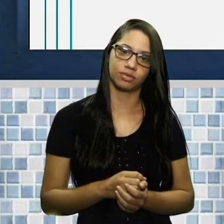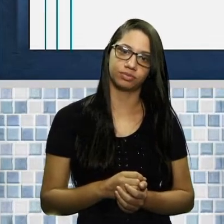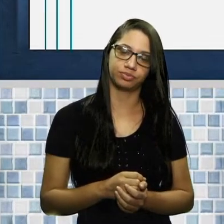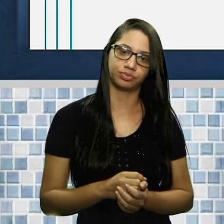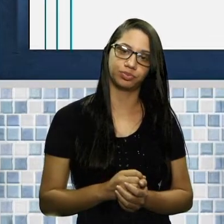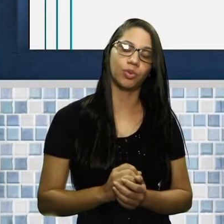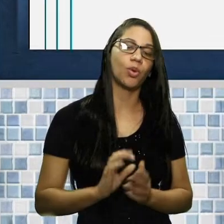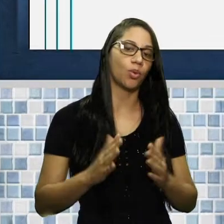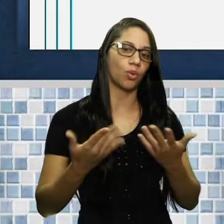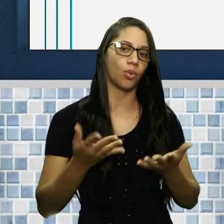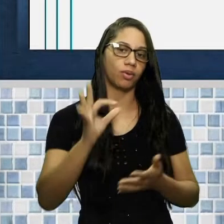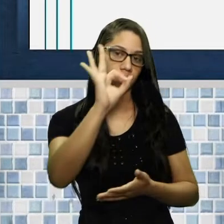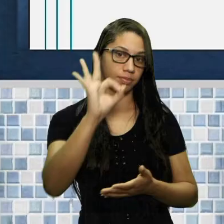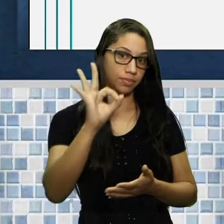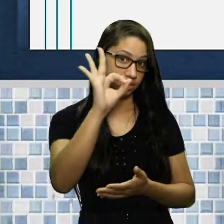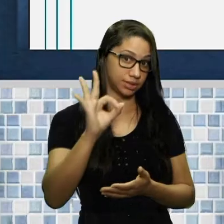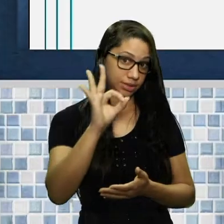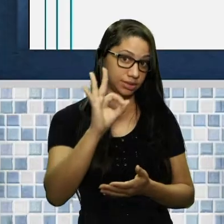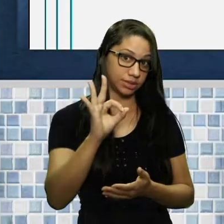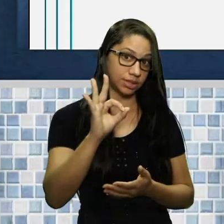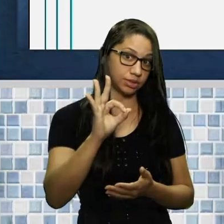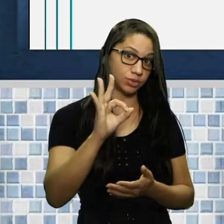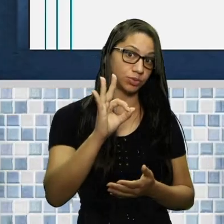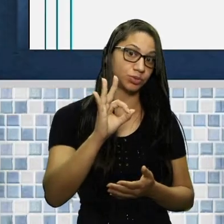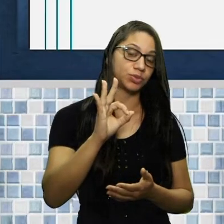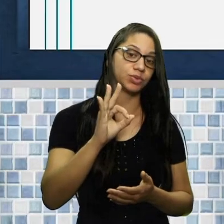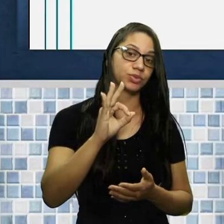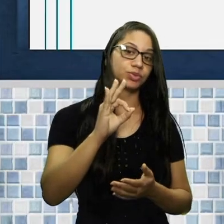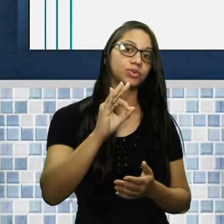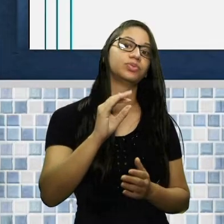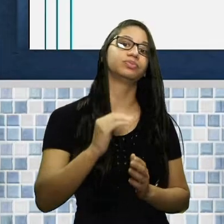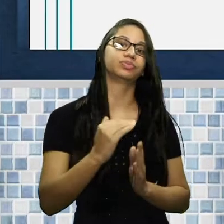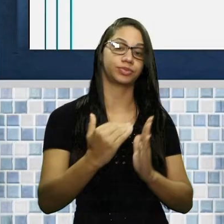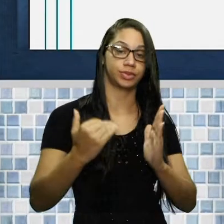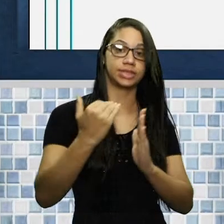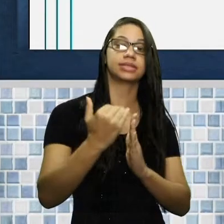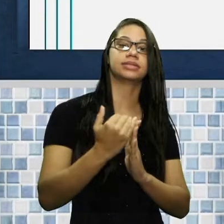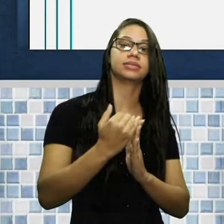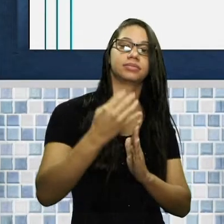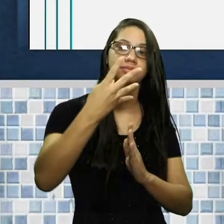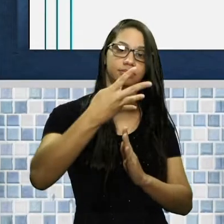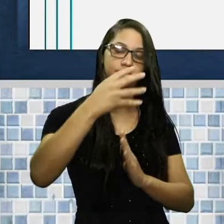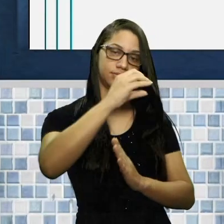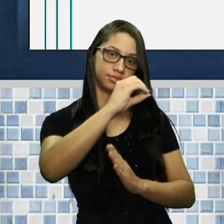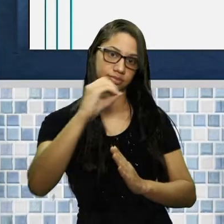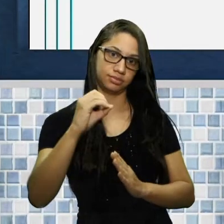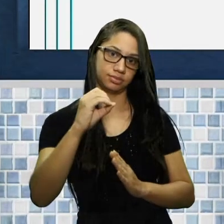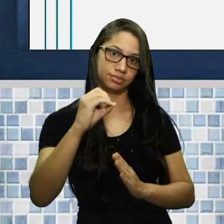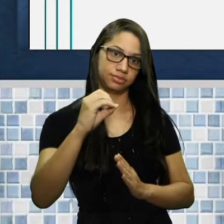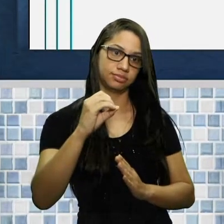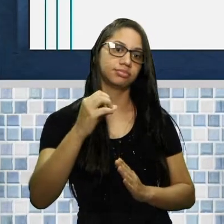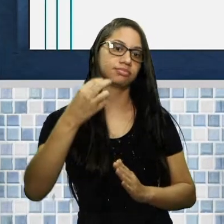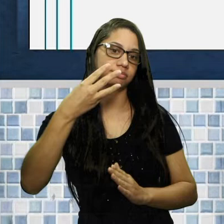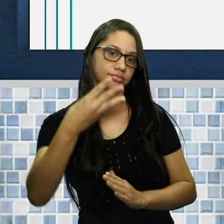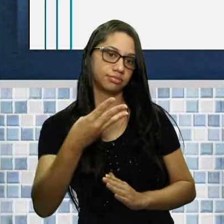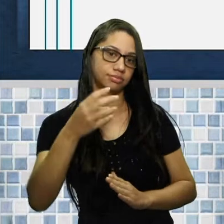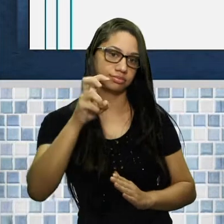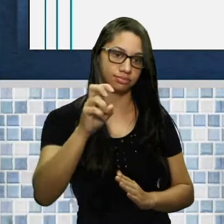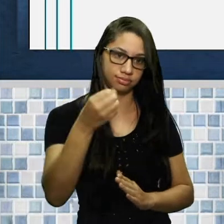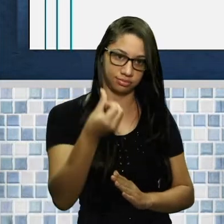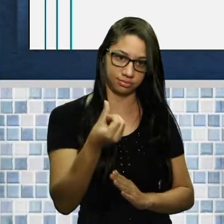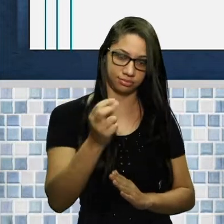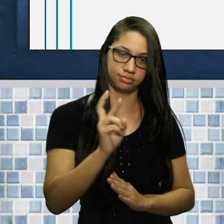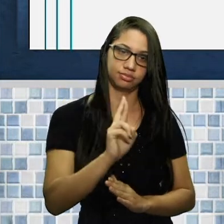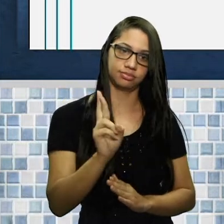a porcentagem que foi utilizada em cima dos R$ 400,00 para que eu pudesse encontrar R$ 356,00. Para